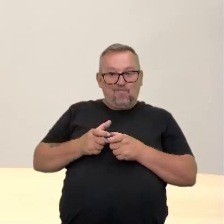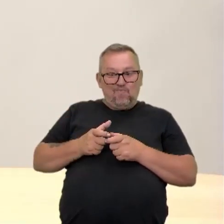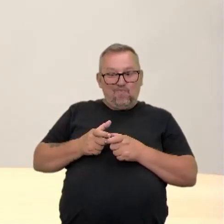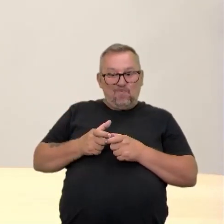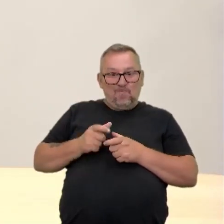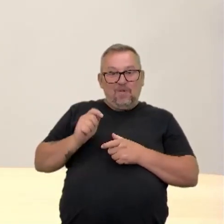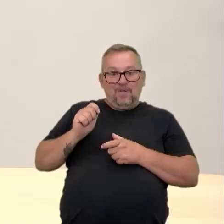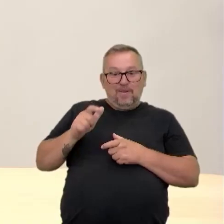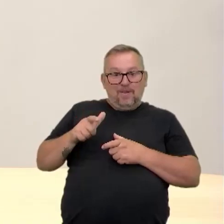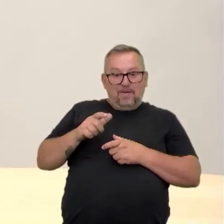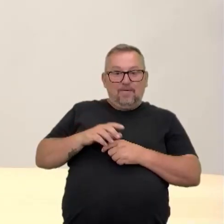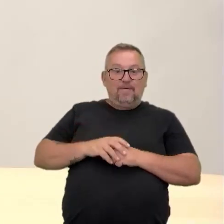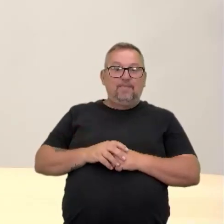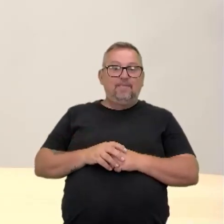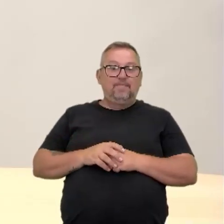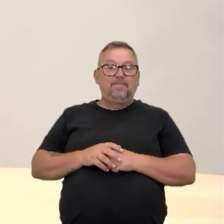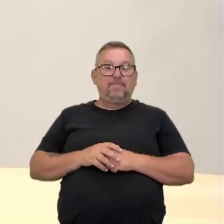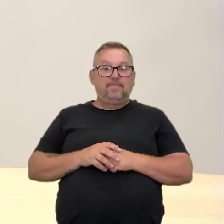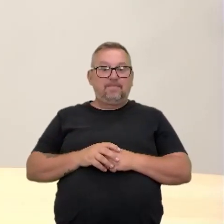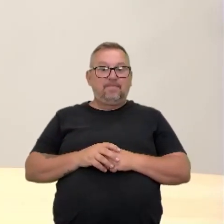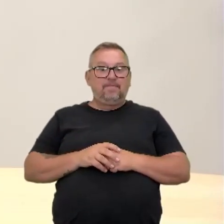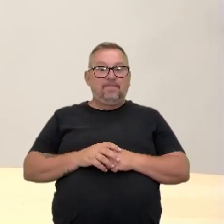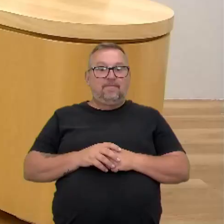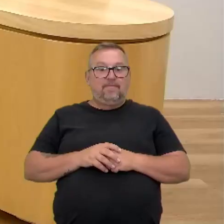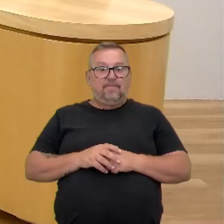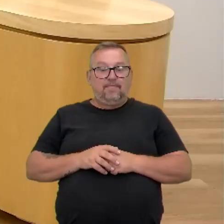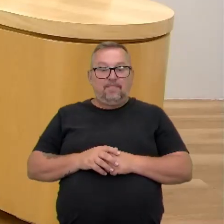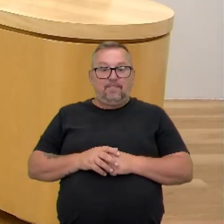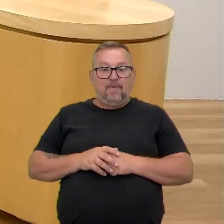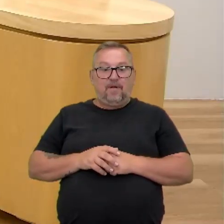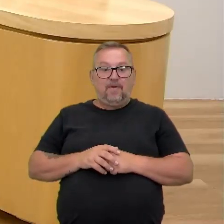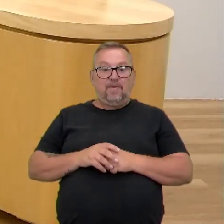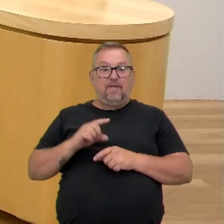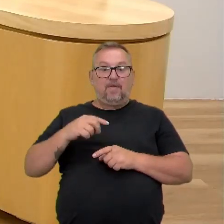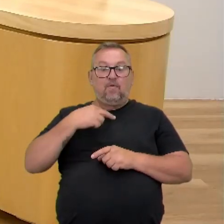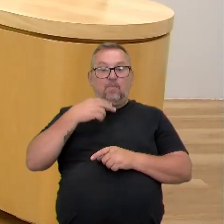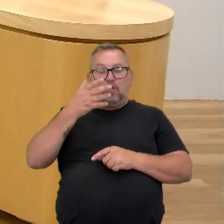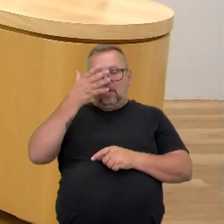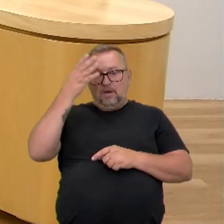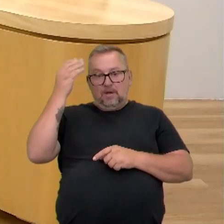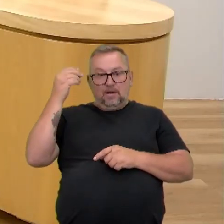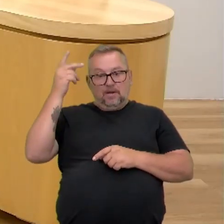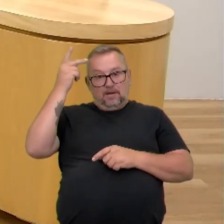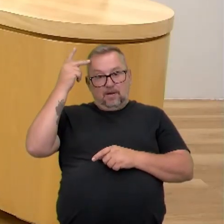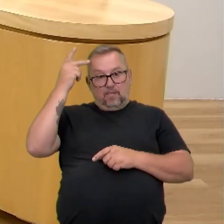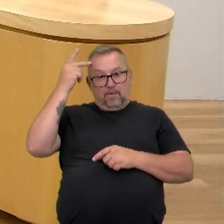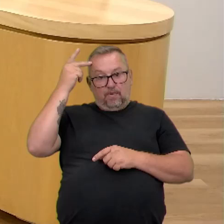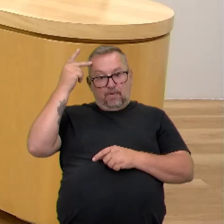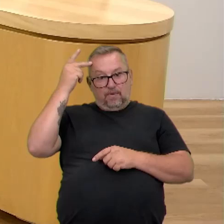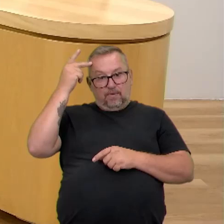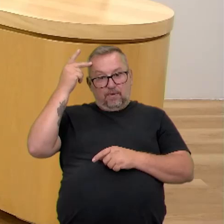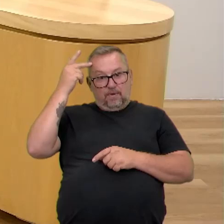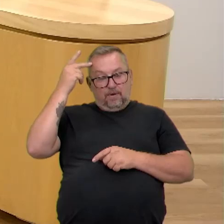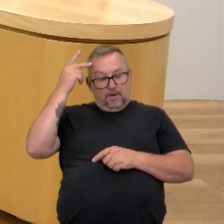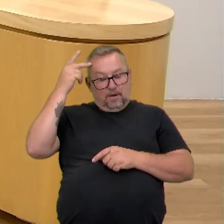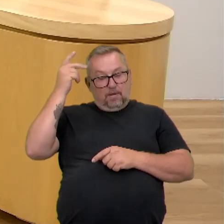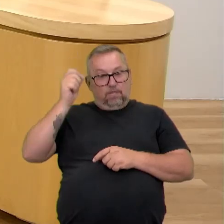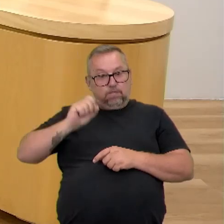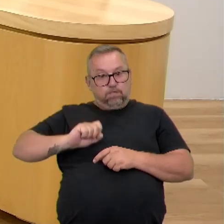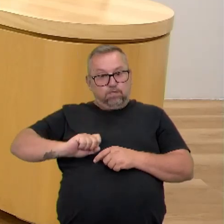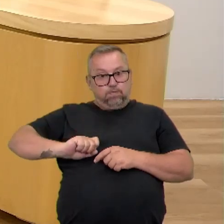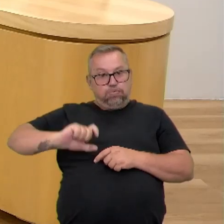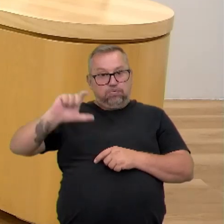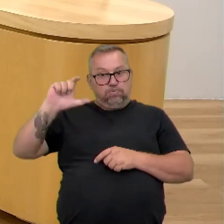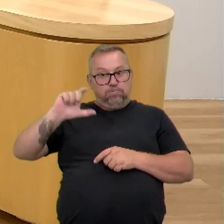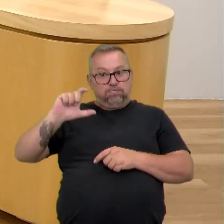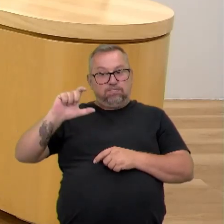pela localização de estar num centro. Sim. E a gente não pode esquecer que o metro quadrado em São Paulo explodiu